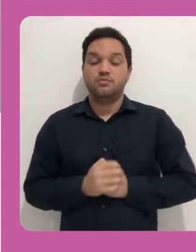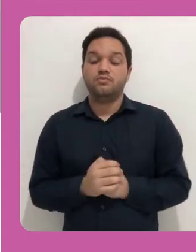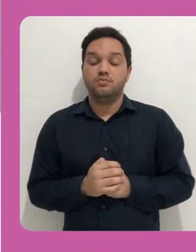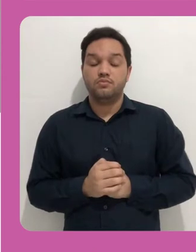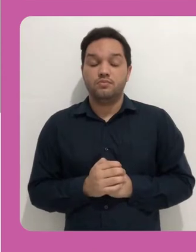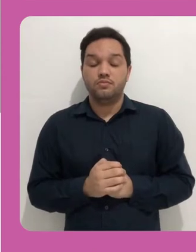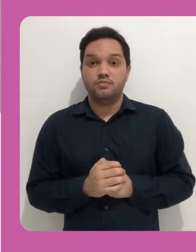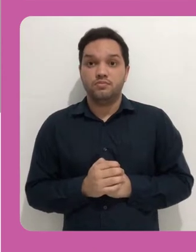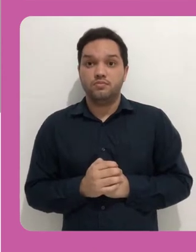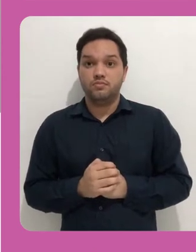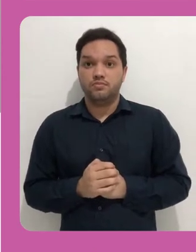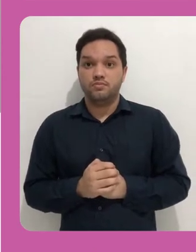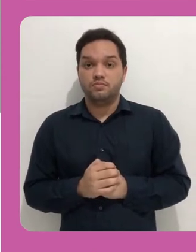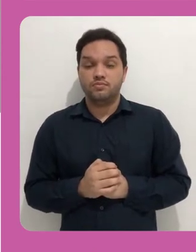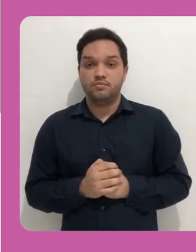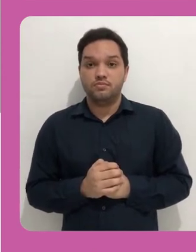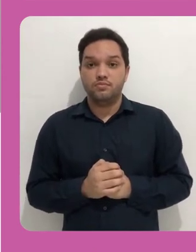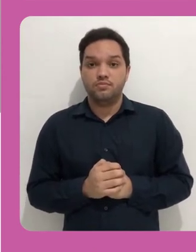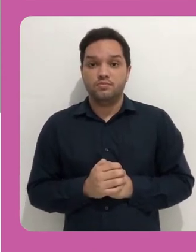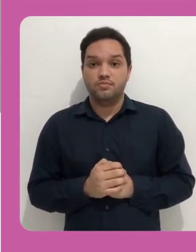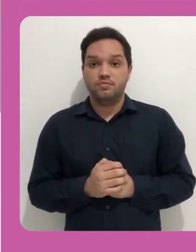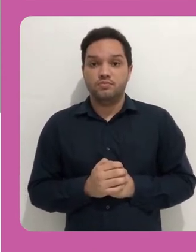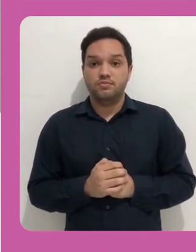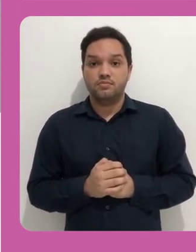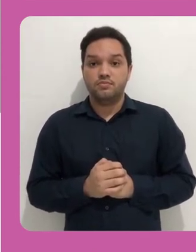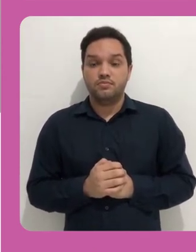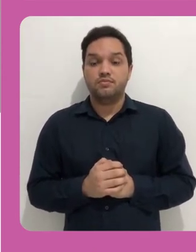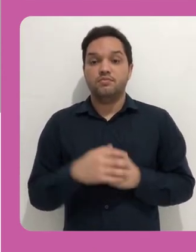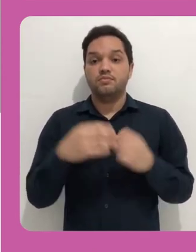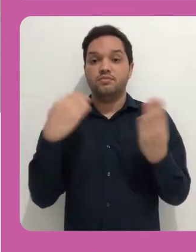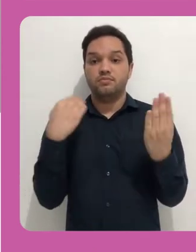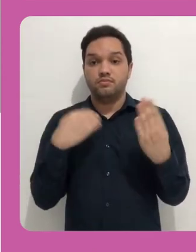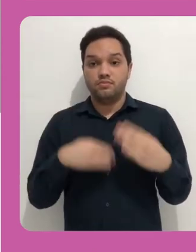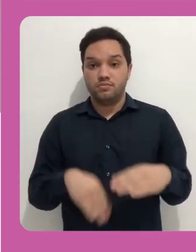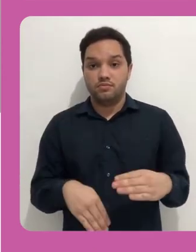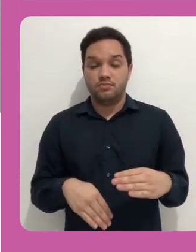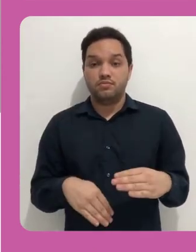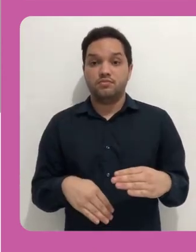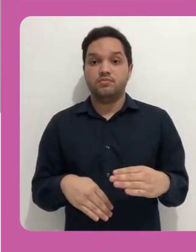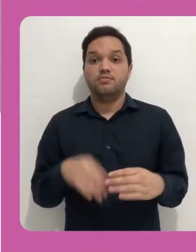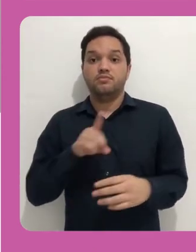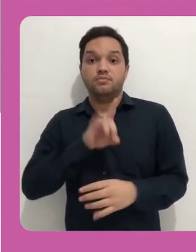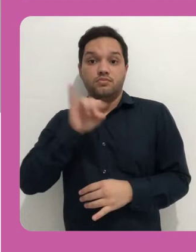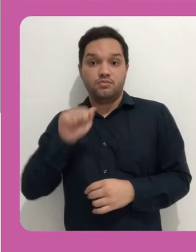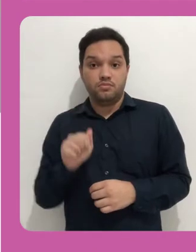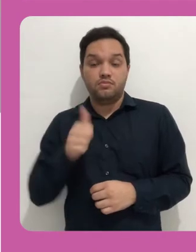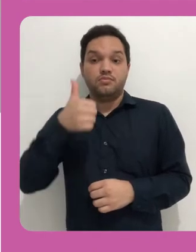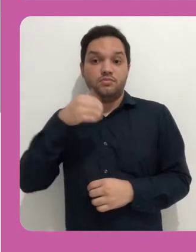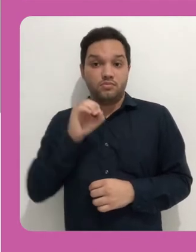prova no dia 10 do 10 de 2018.